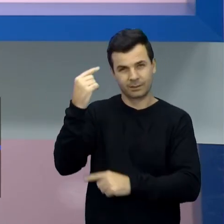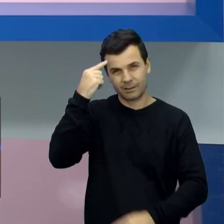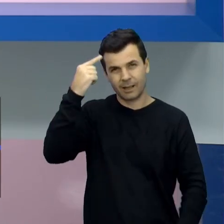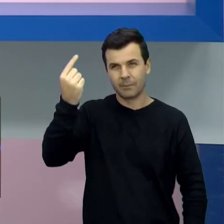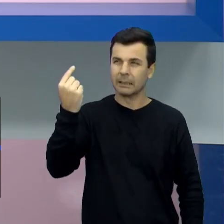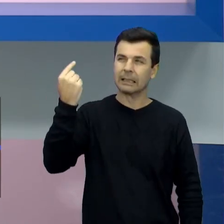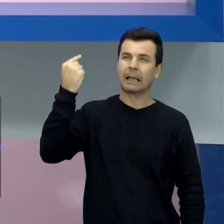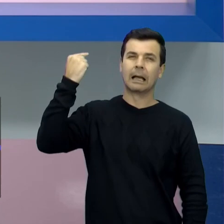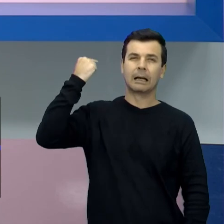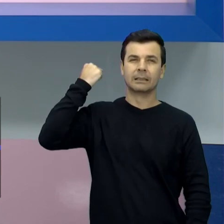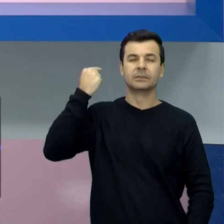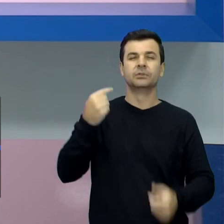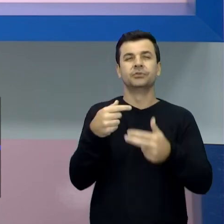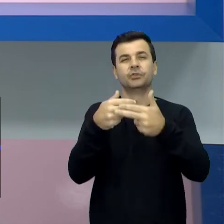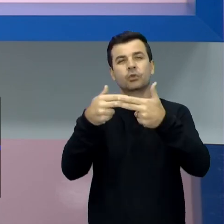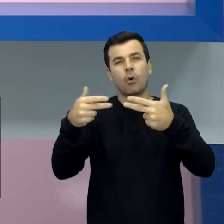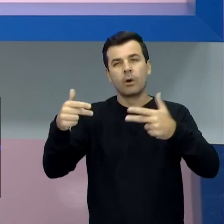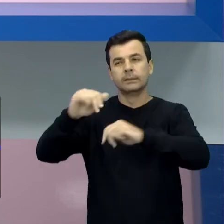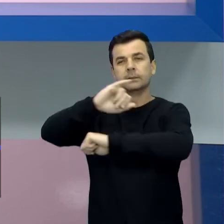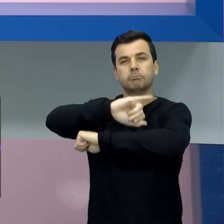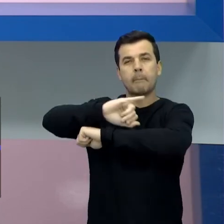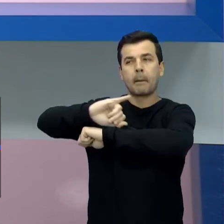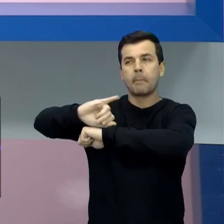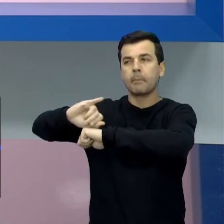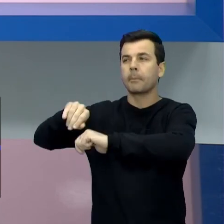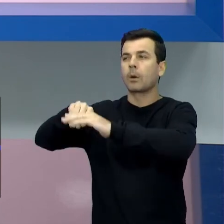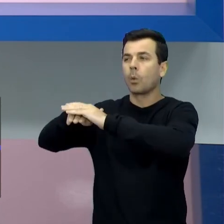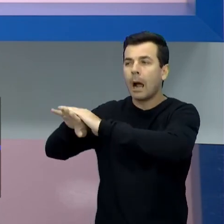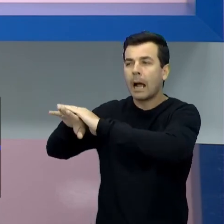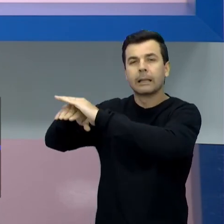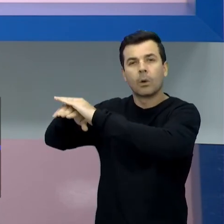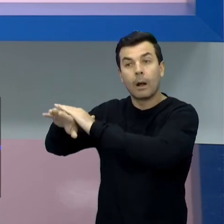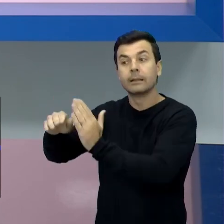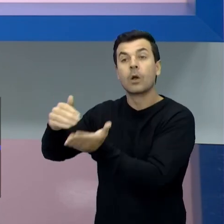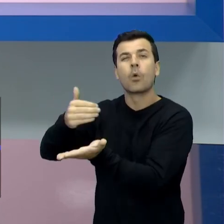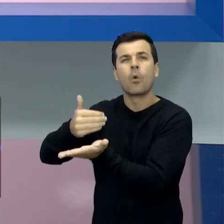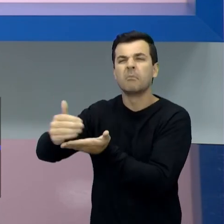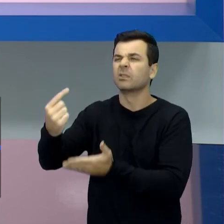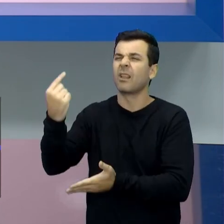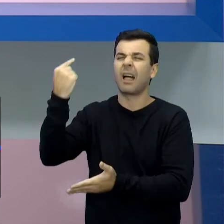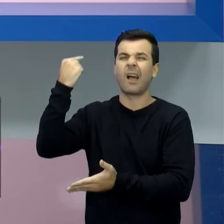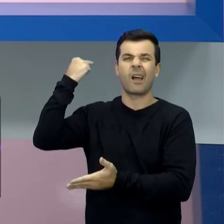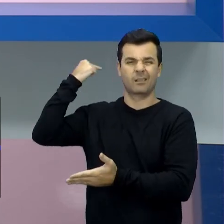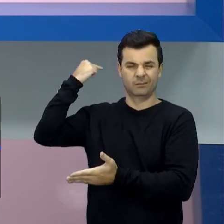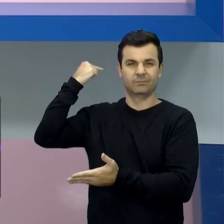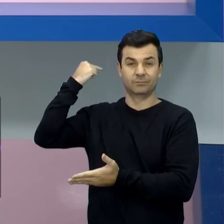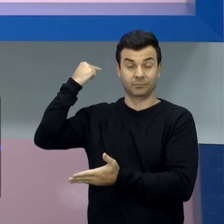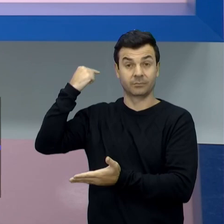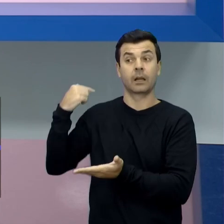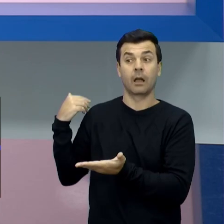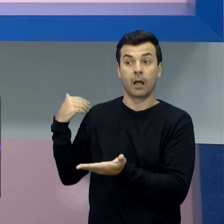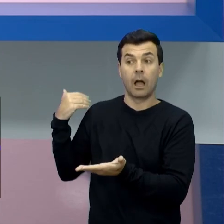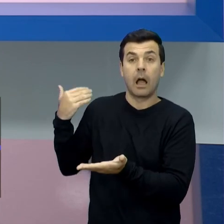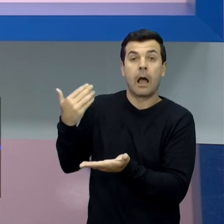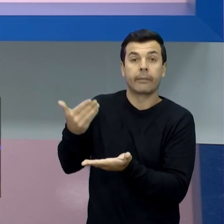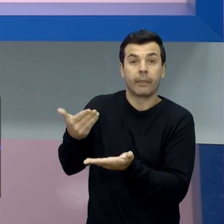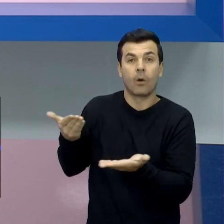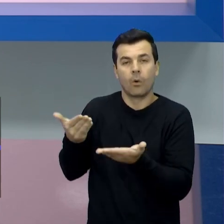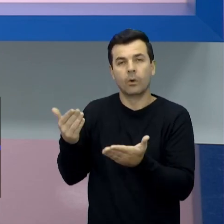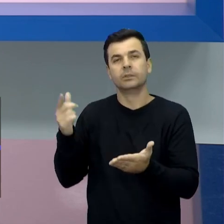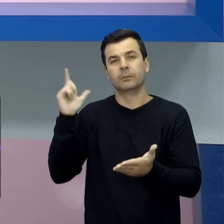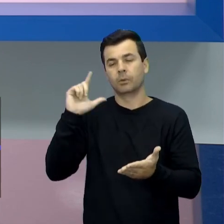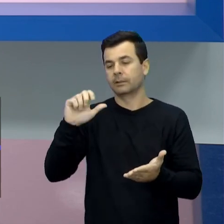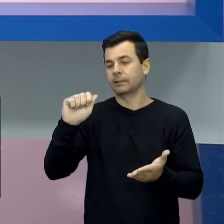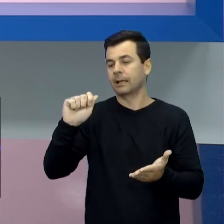ele existe e é importante aí desde o início da humanidade. Depois, a gente viu um pouquinho sobre a Biblioteca